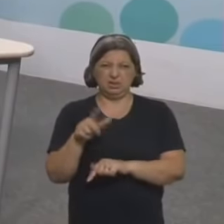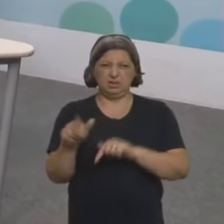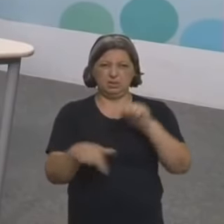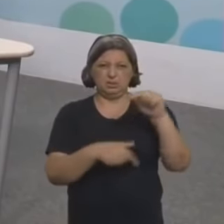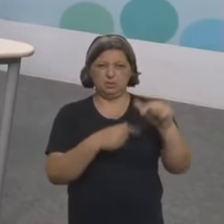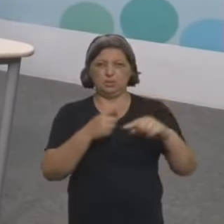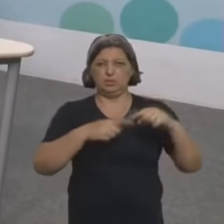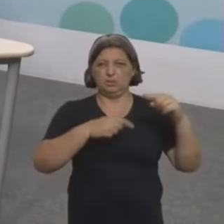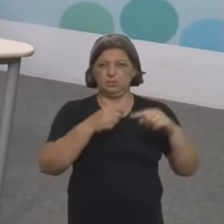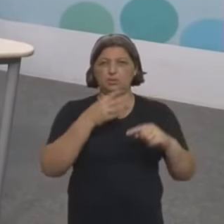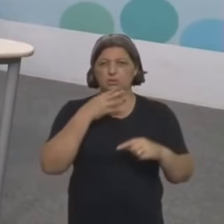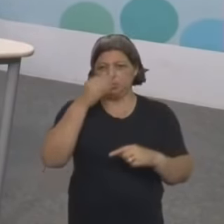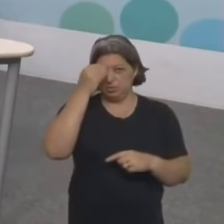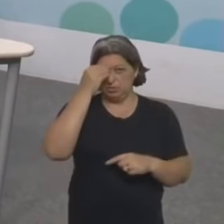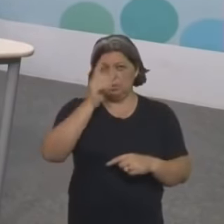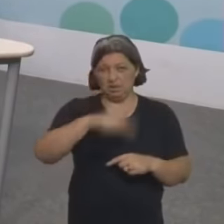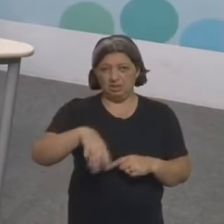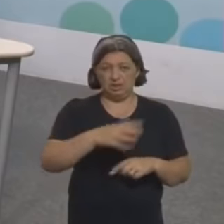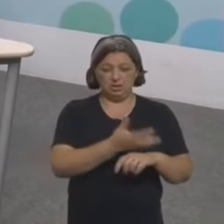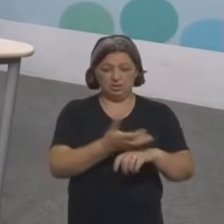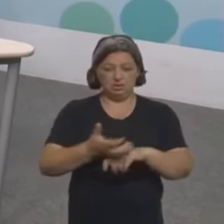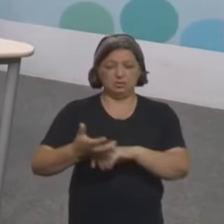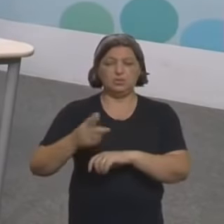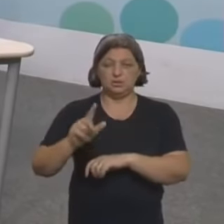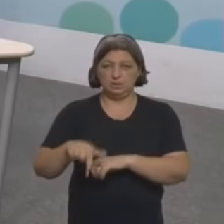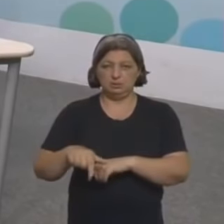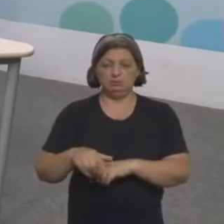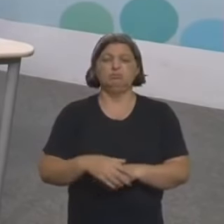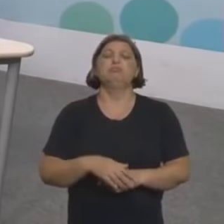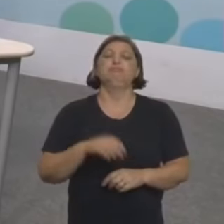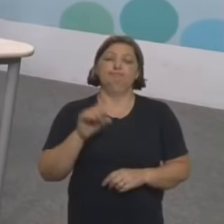objetos de conhecimento dessas disciplinas também, né?